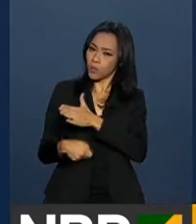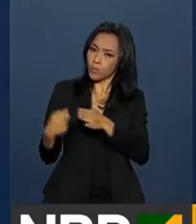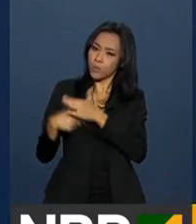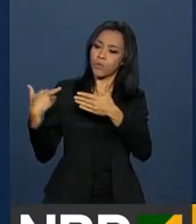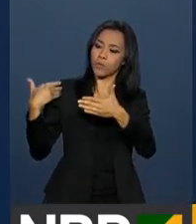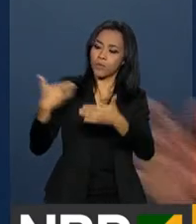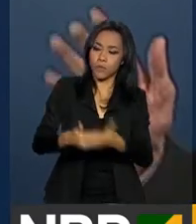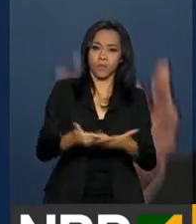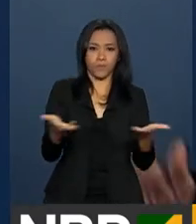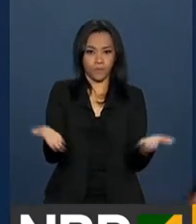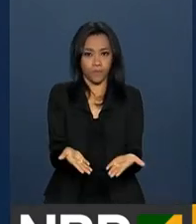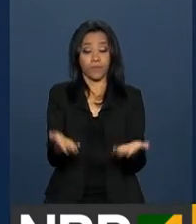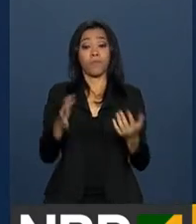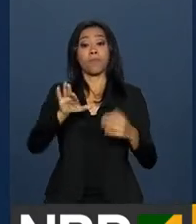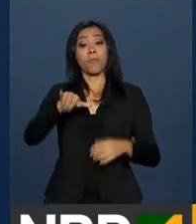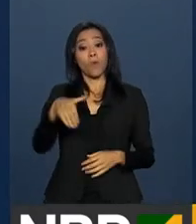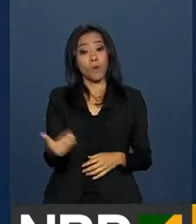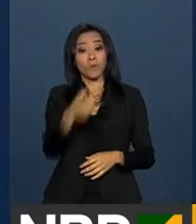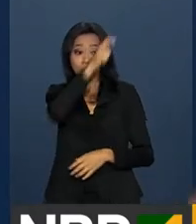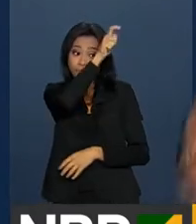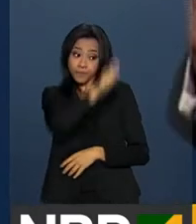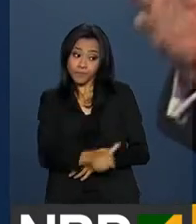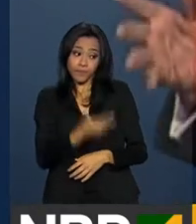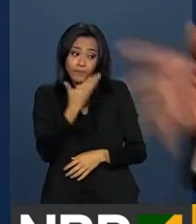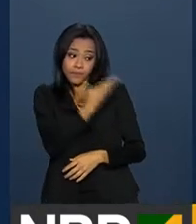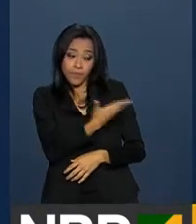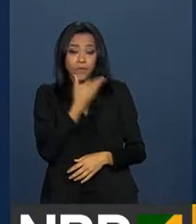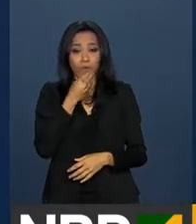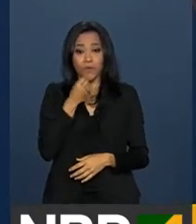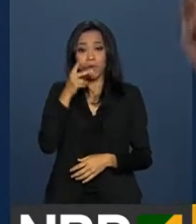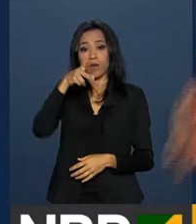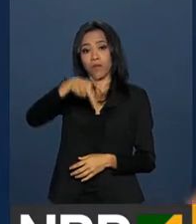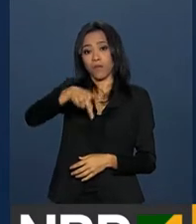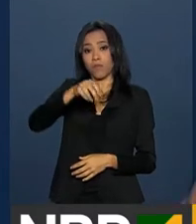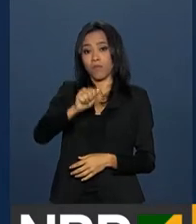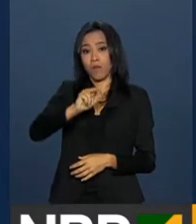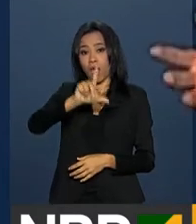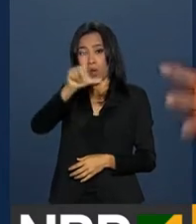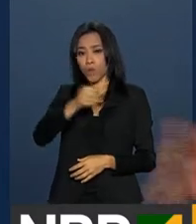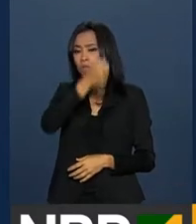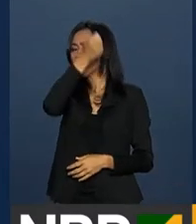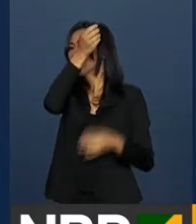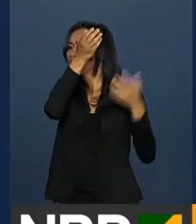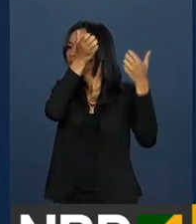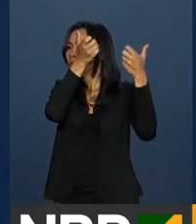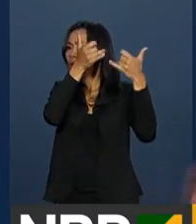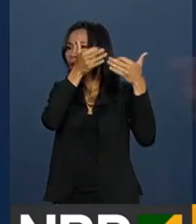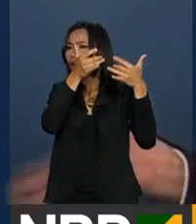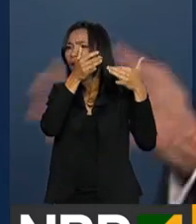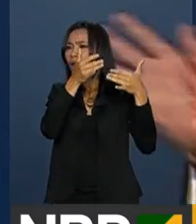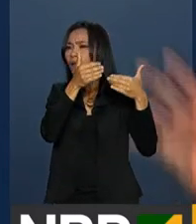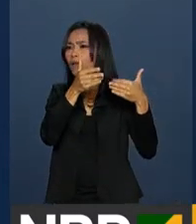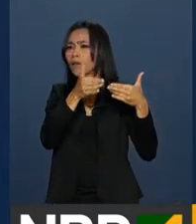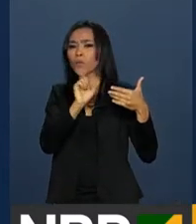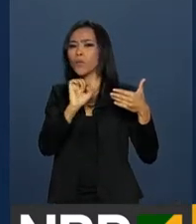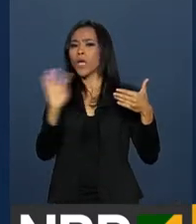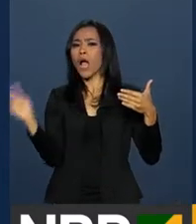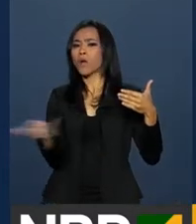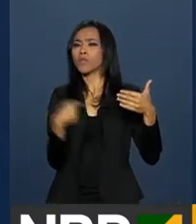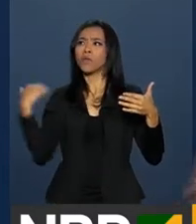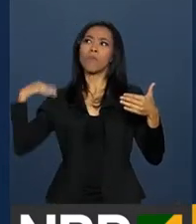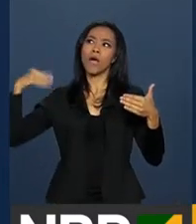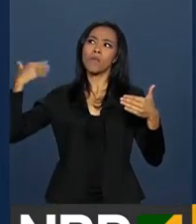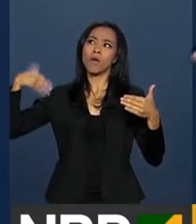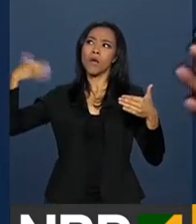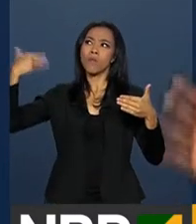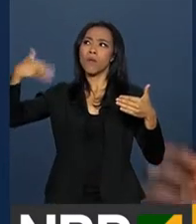amigas, quando Paulo delicadamente relata tudo aquilo que nós fizemos aqui, e realmente nós fizemos,